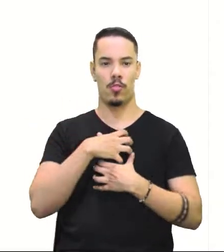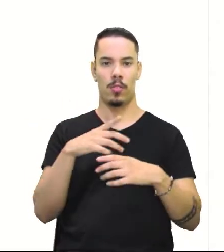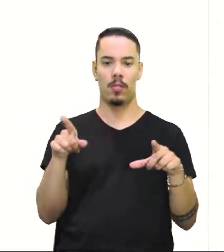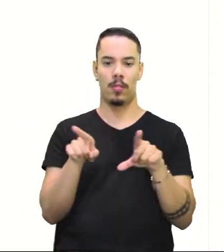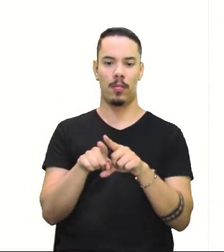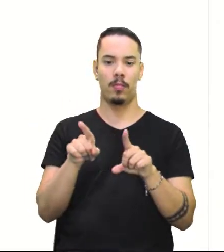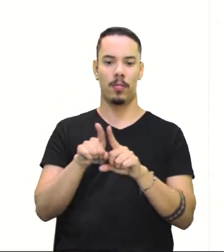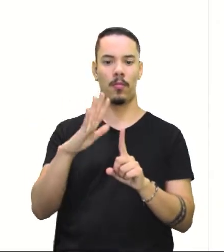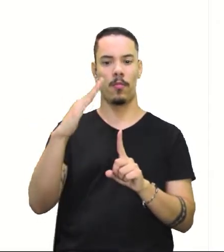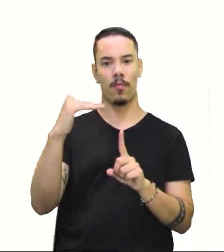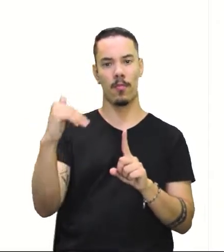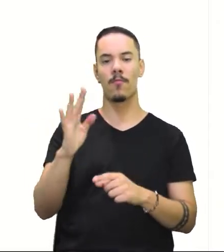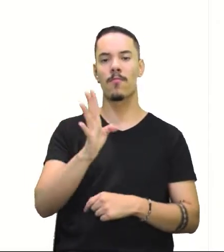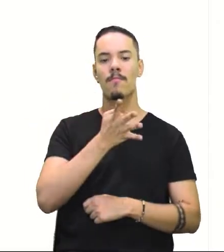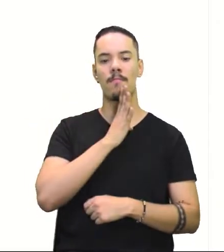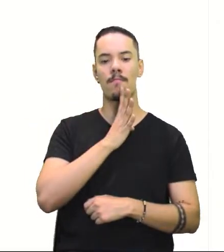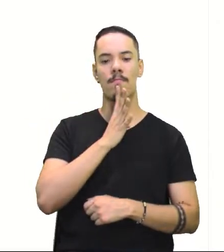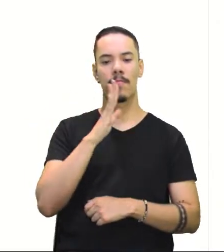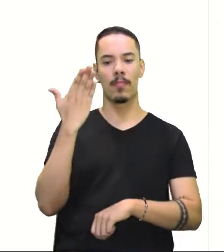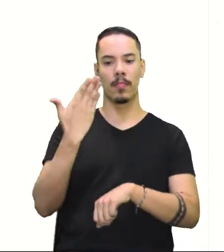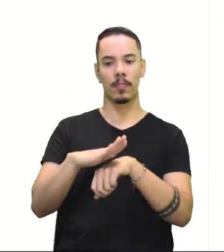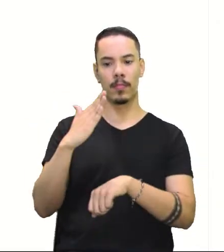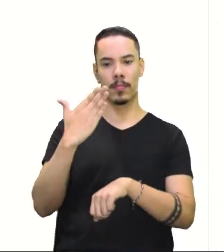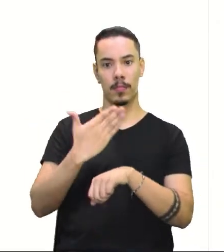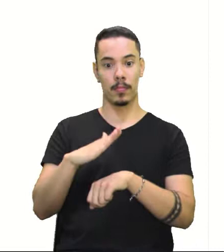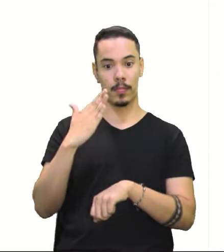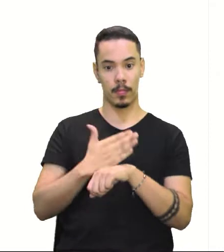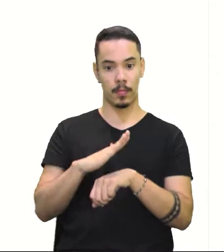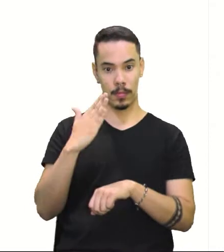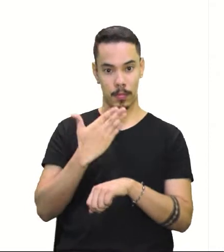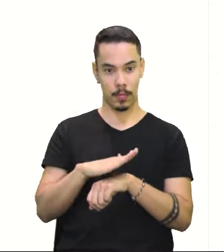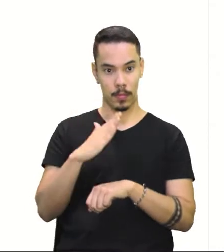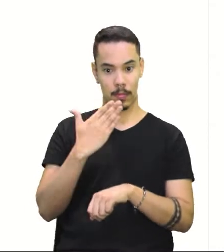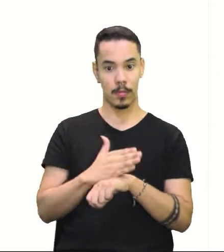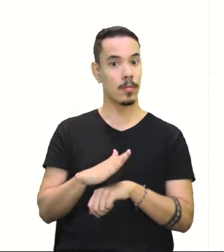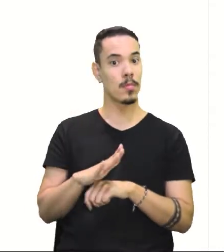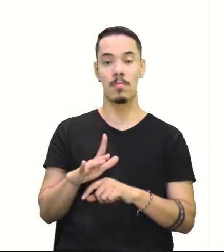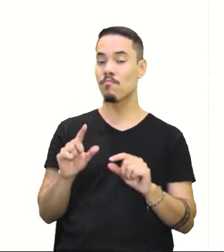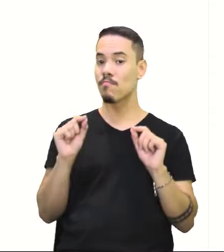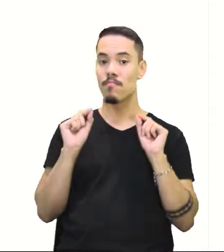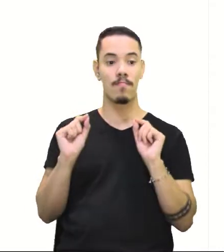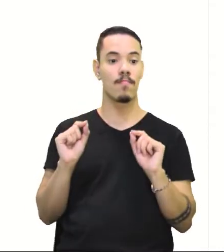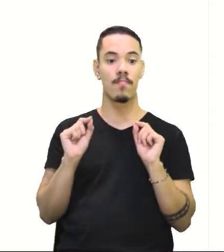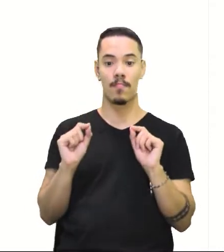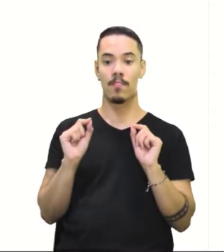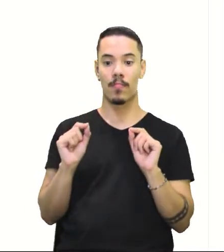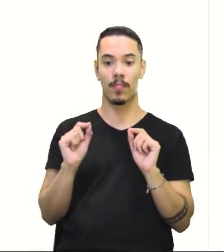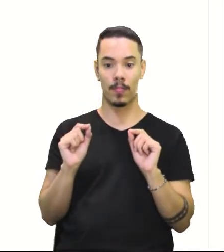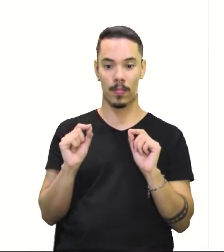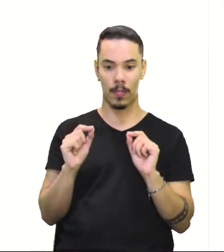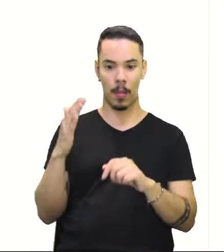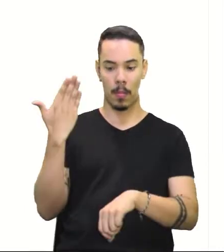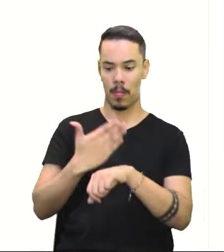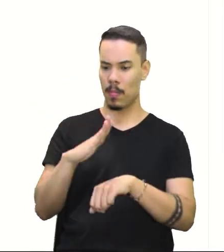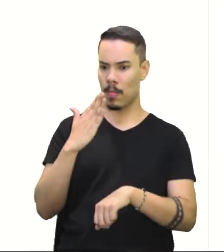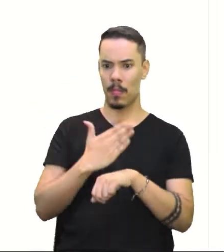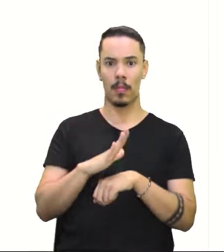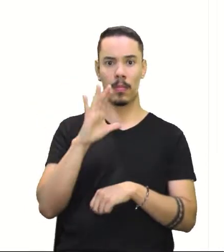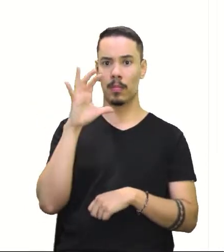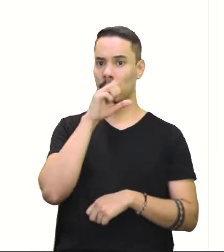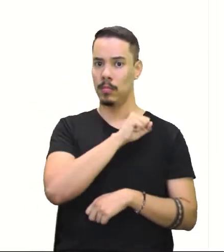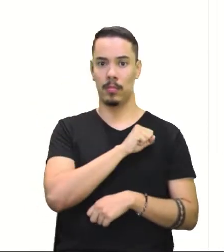e conhecido dispositivo prático, é assim que é falado na matemática, um dispositivo prático, ó, se o nome já diz, né? É